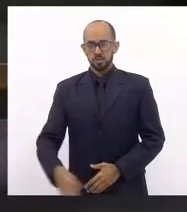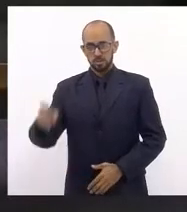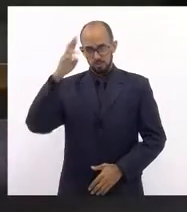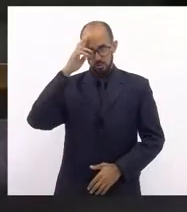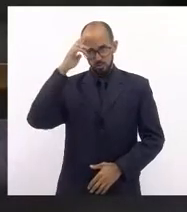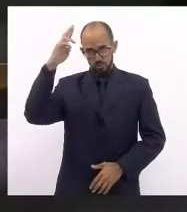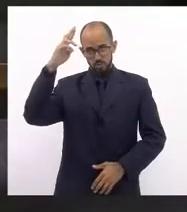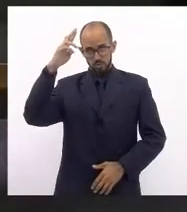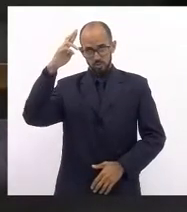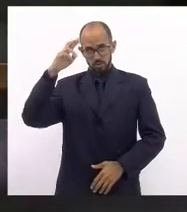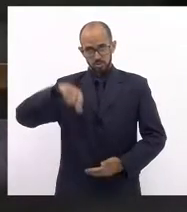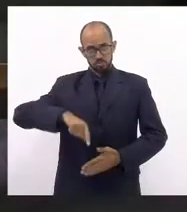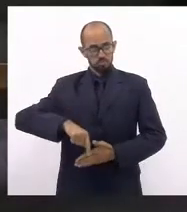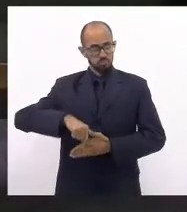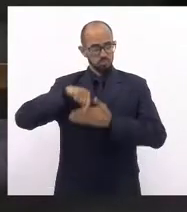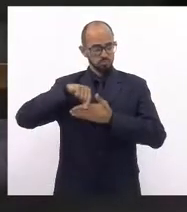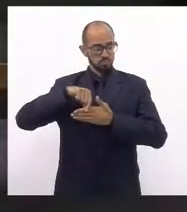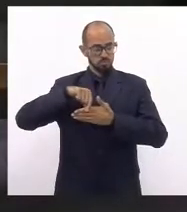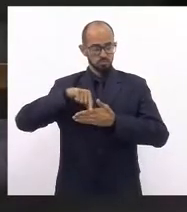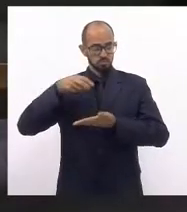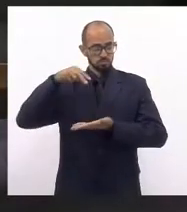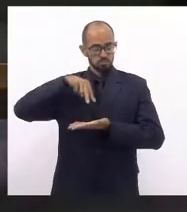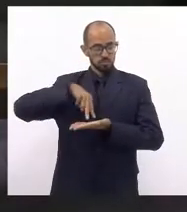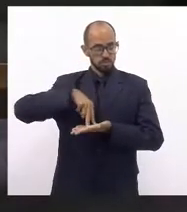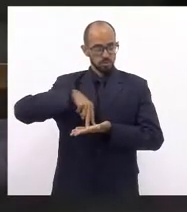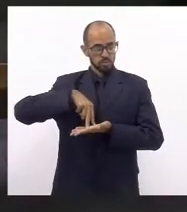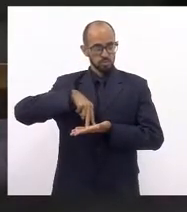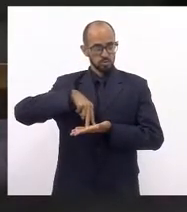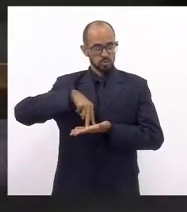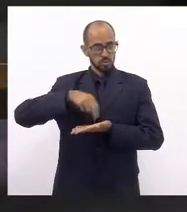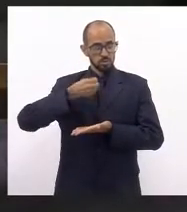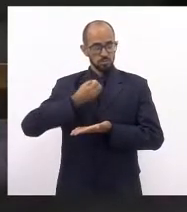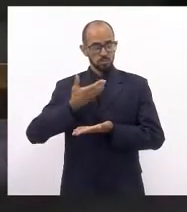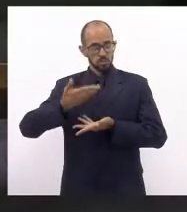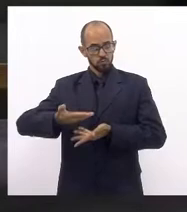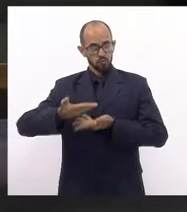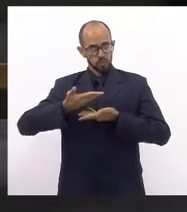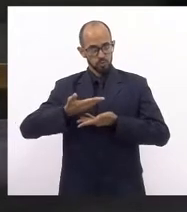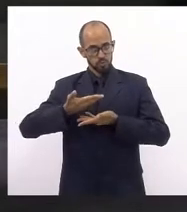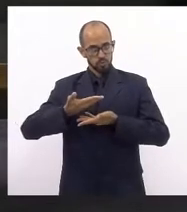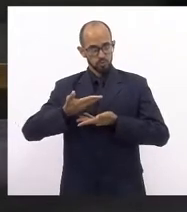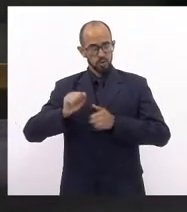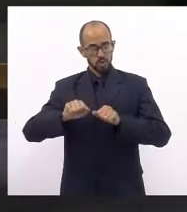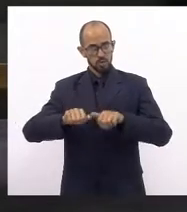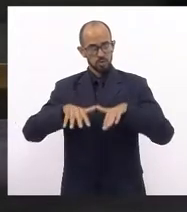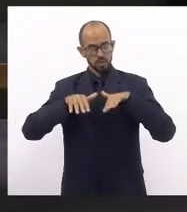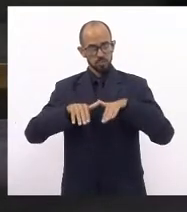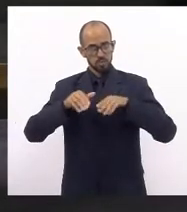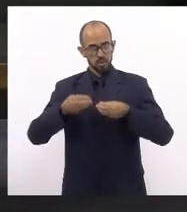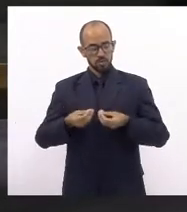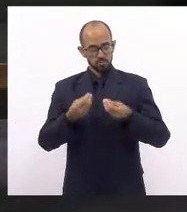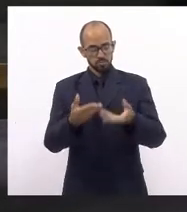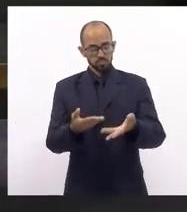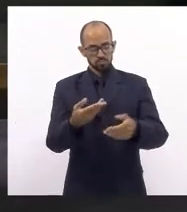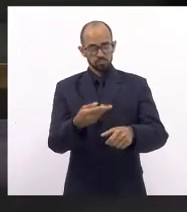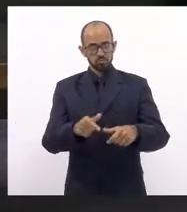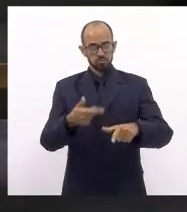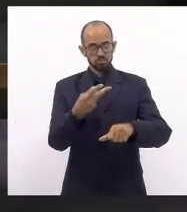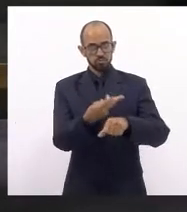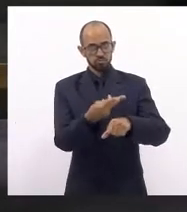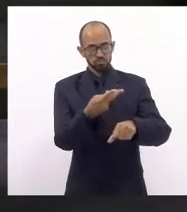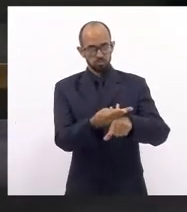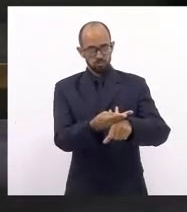Senhoras e senhores, autoridades presentes, sejam todos bem-vindos à cerimônia de entrega de títulos